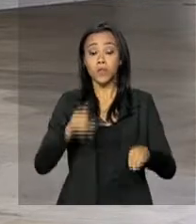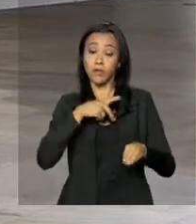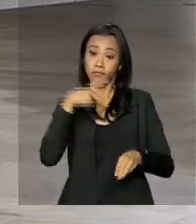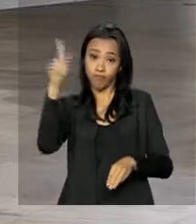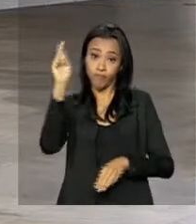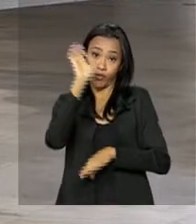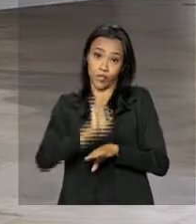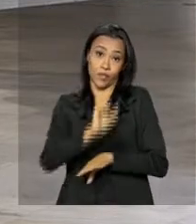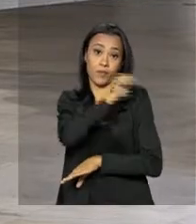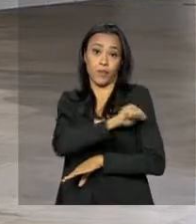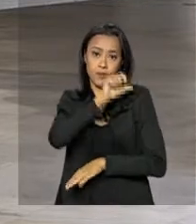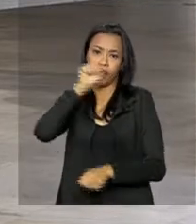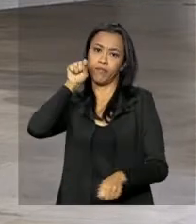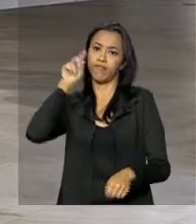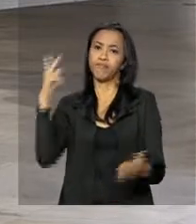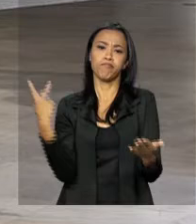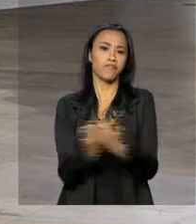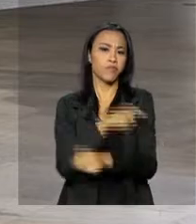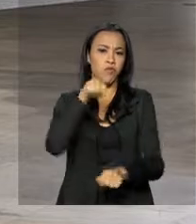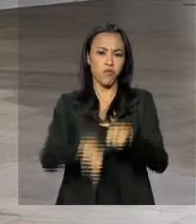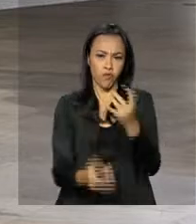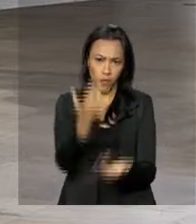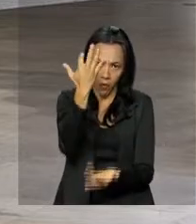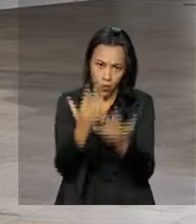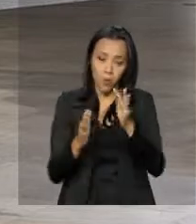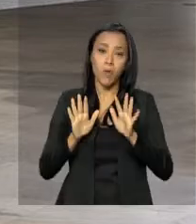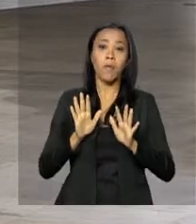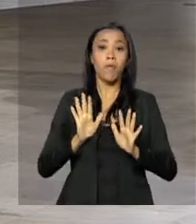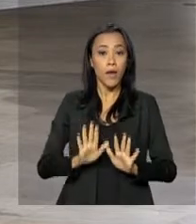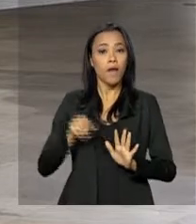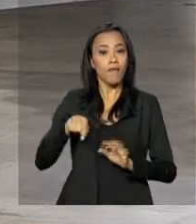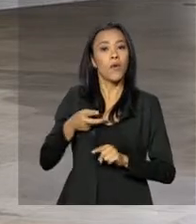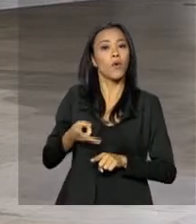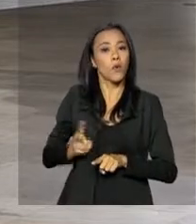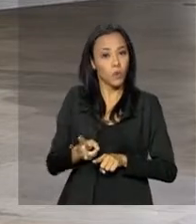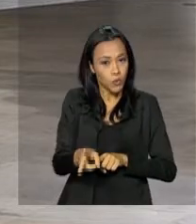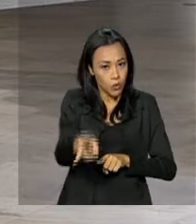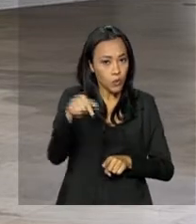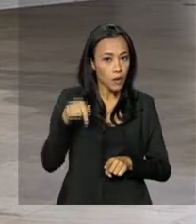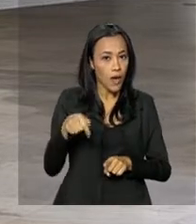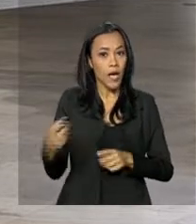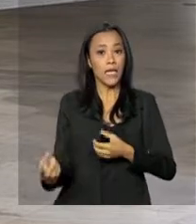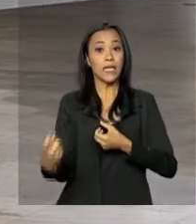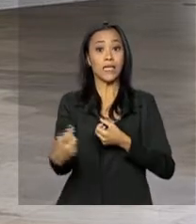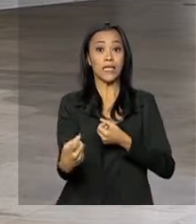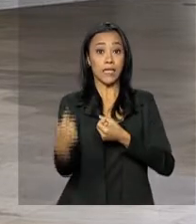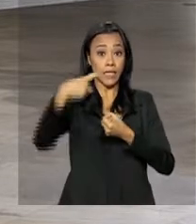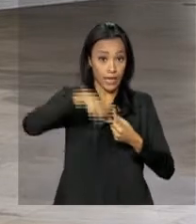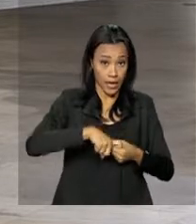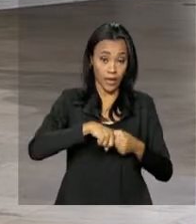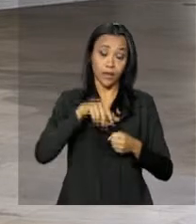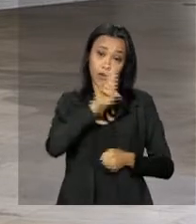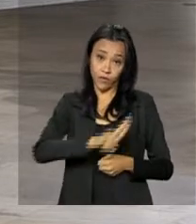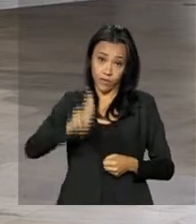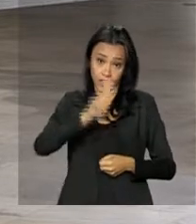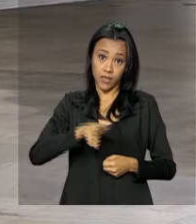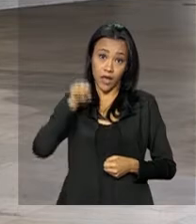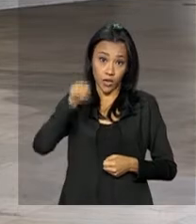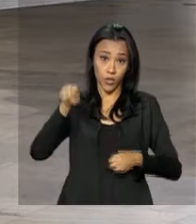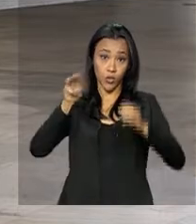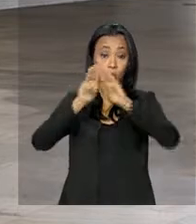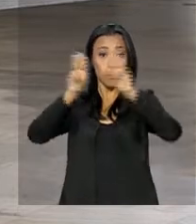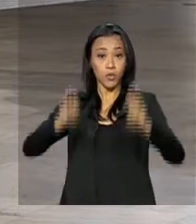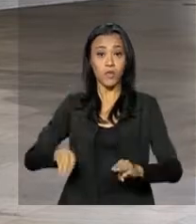um incêndio mas a instituição vai continuar fazendo parte da universidade federal do rio de janeiro as duas